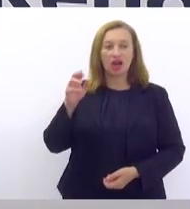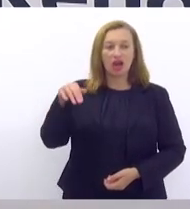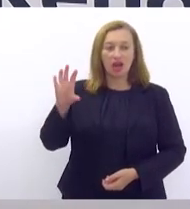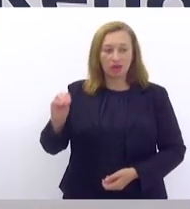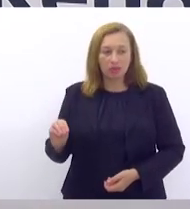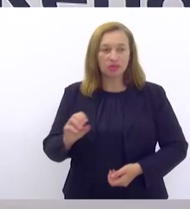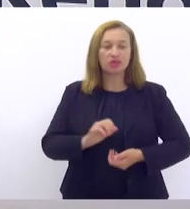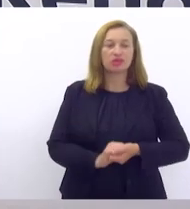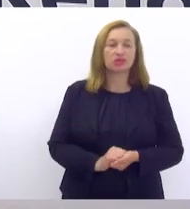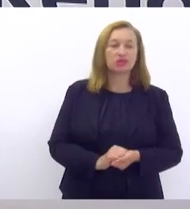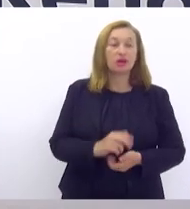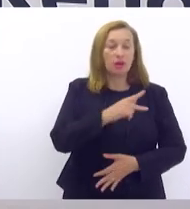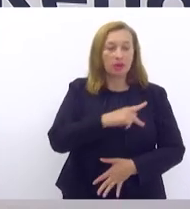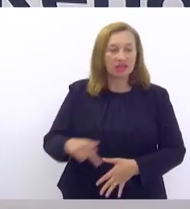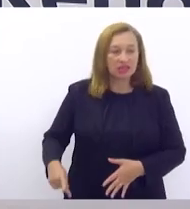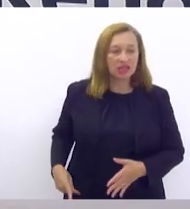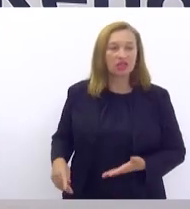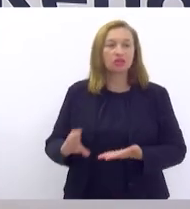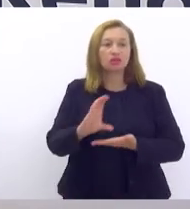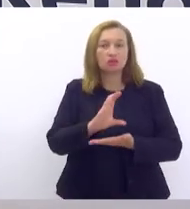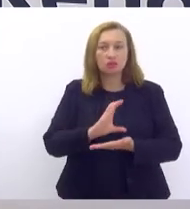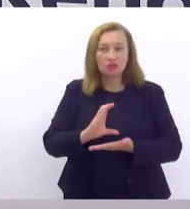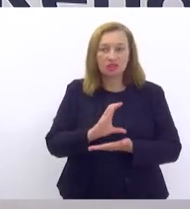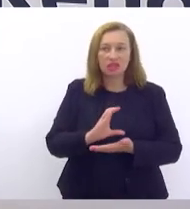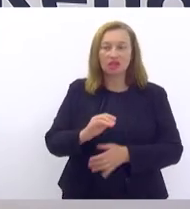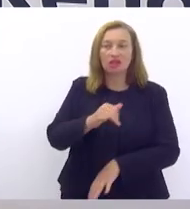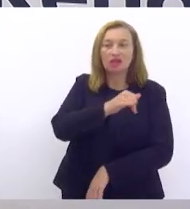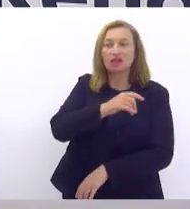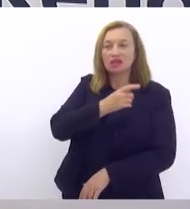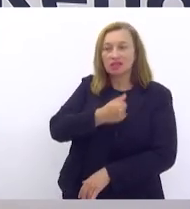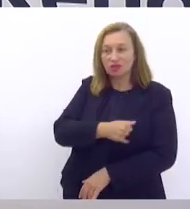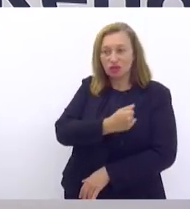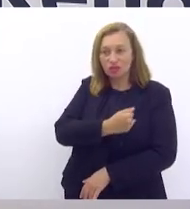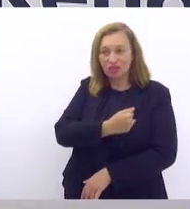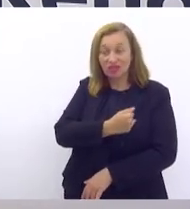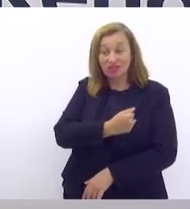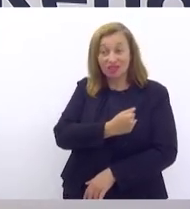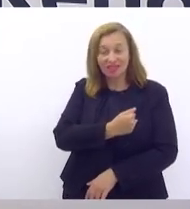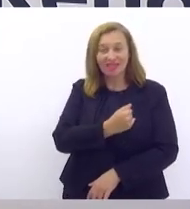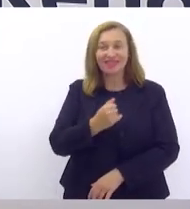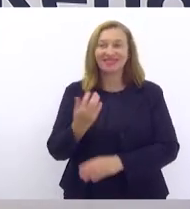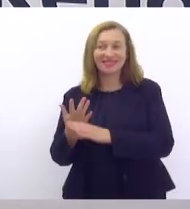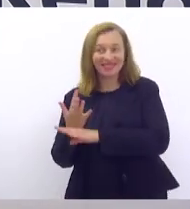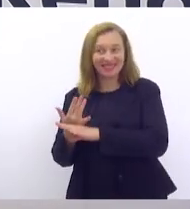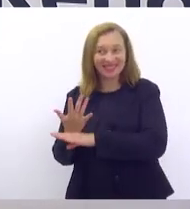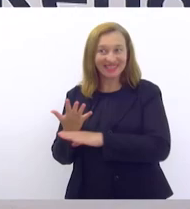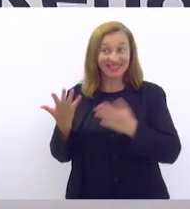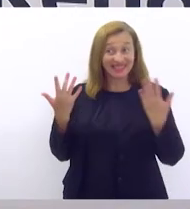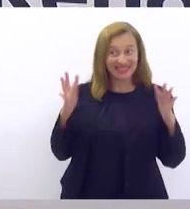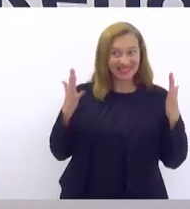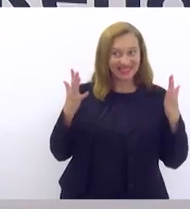Nízer, presidente do Conselho de São João de Meriti, Duque de Caxias, por favor.